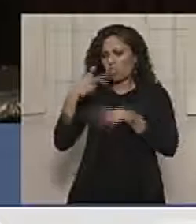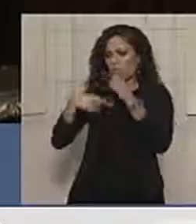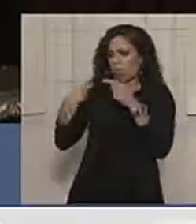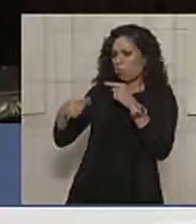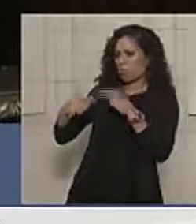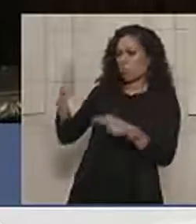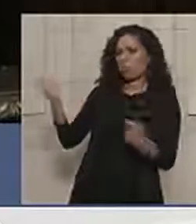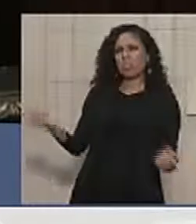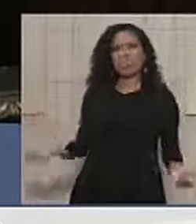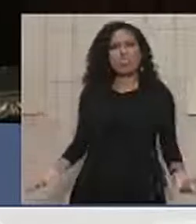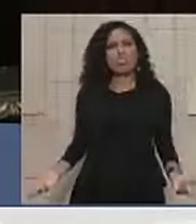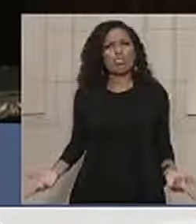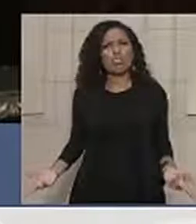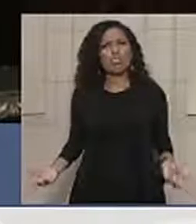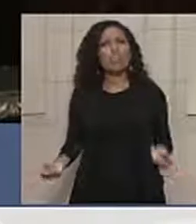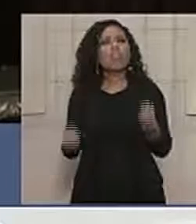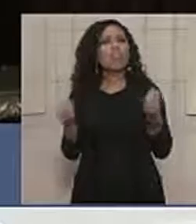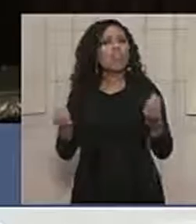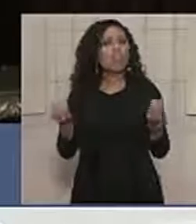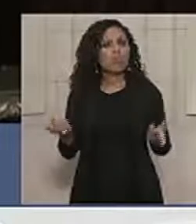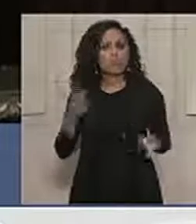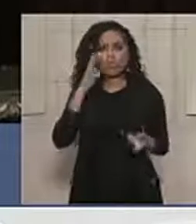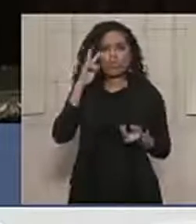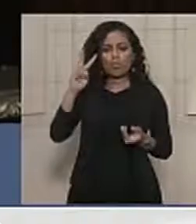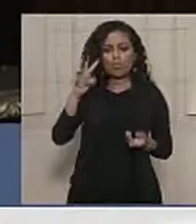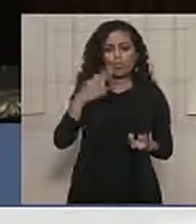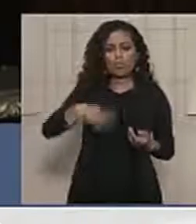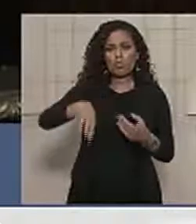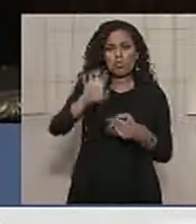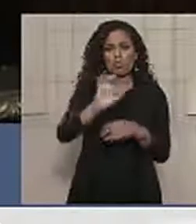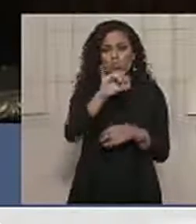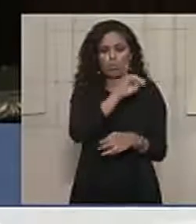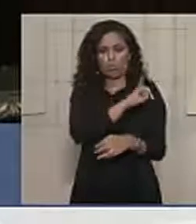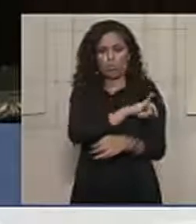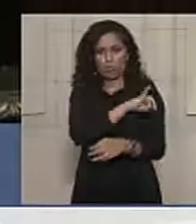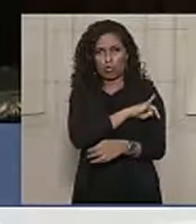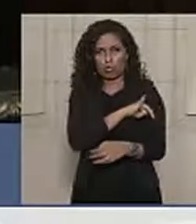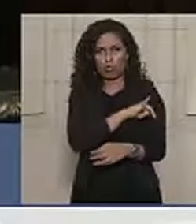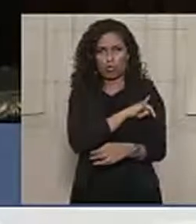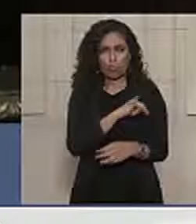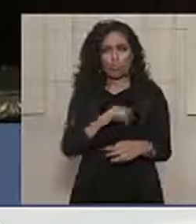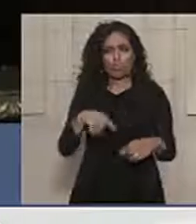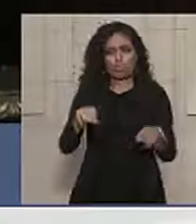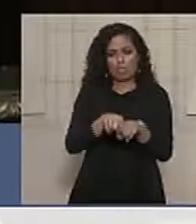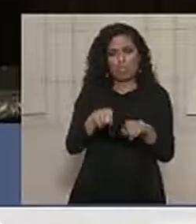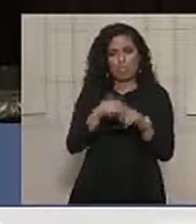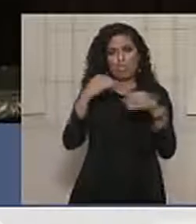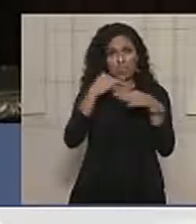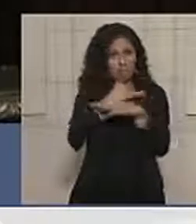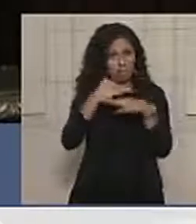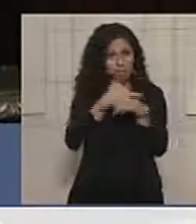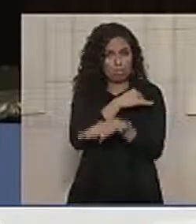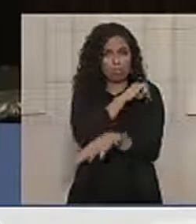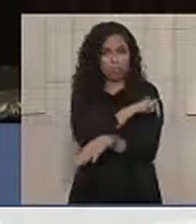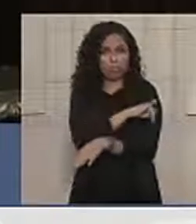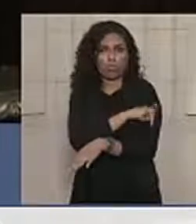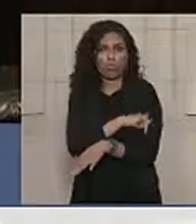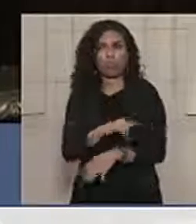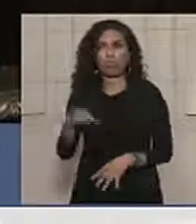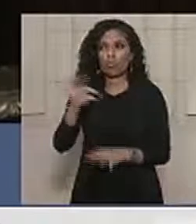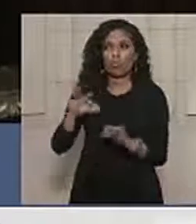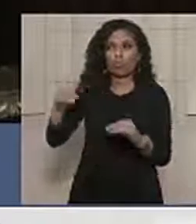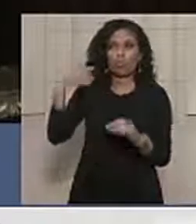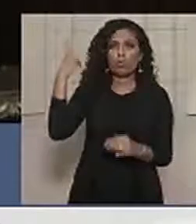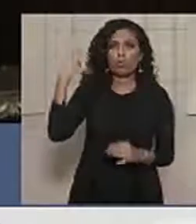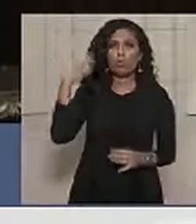Nós vemos no estado do Rio de Janeiro e no município do Rio de Janeiro, senhora presidenta, senhores deputados e deputadas,